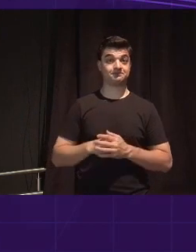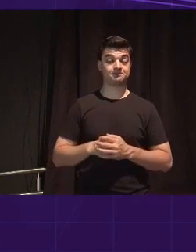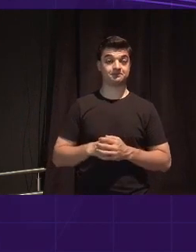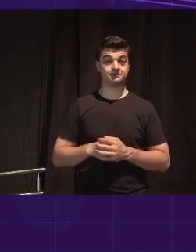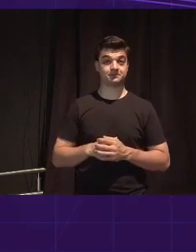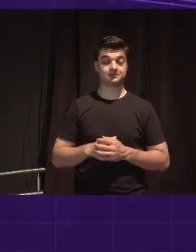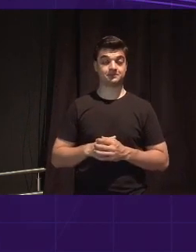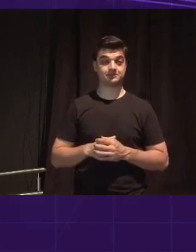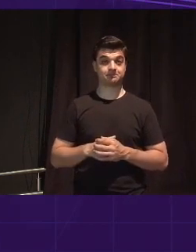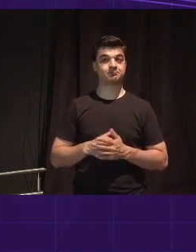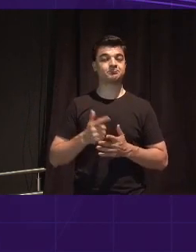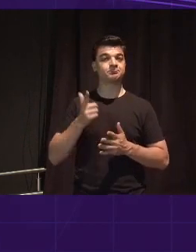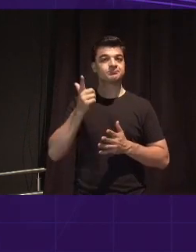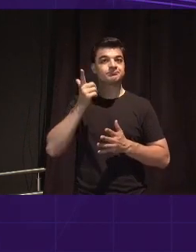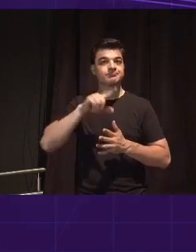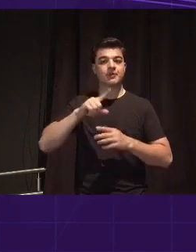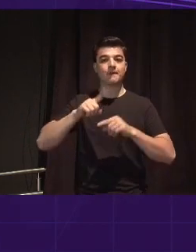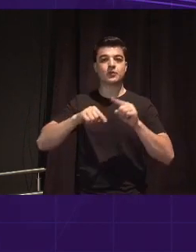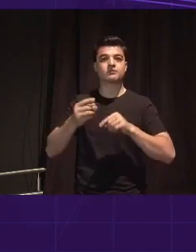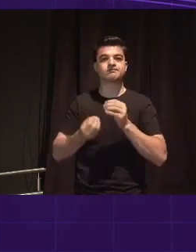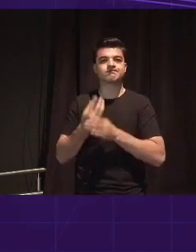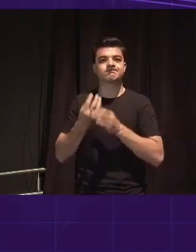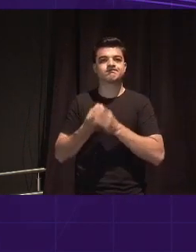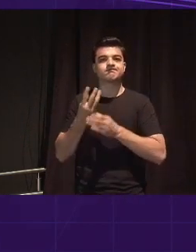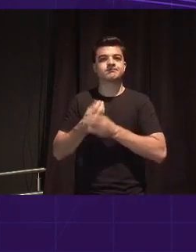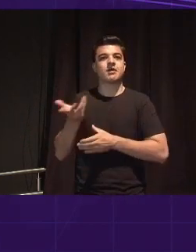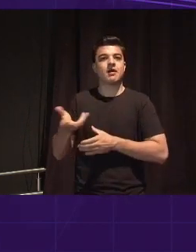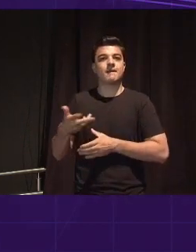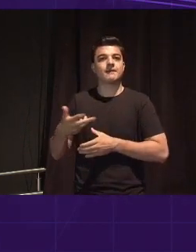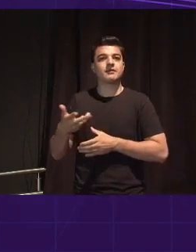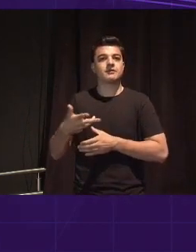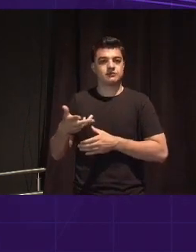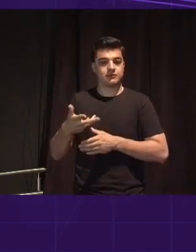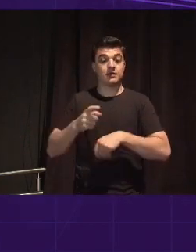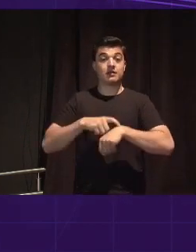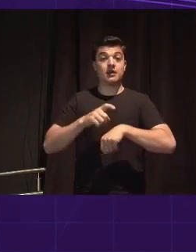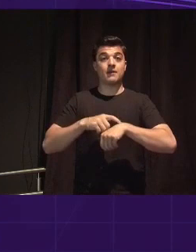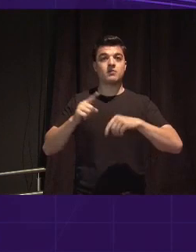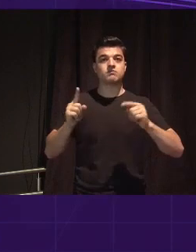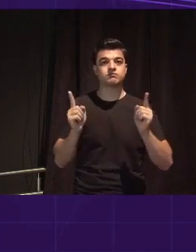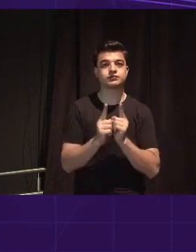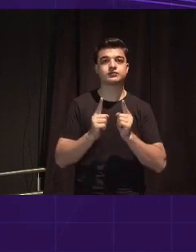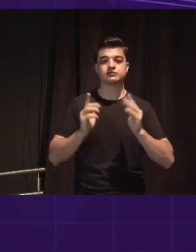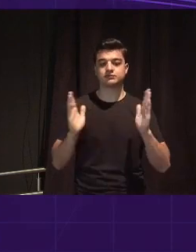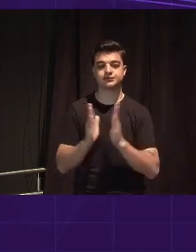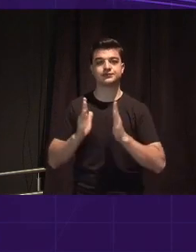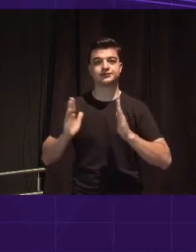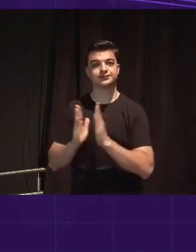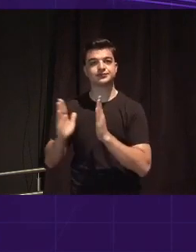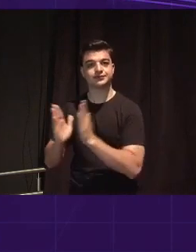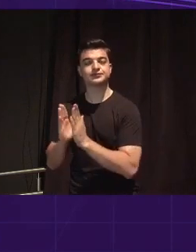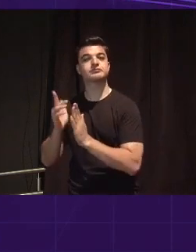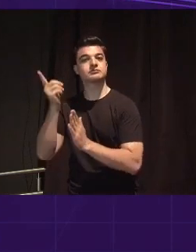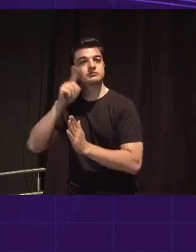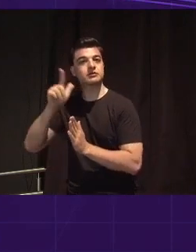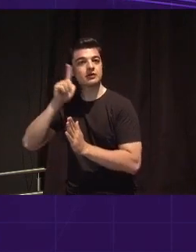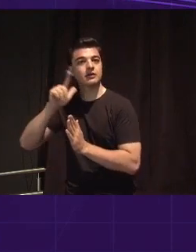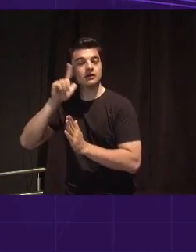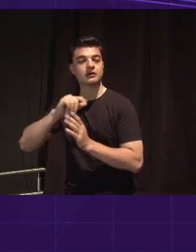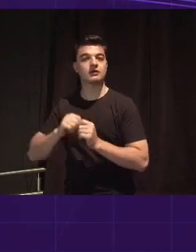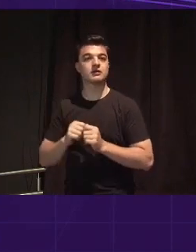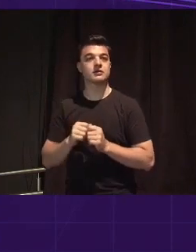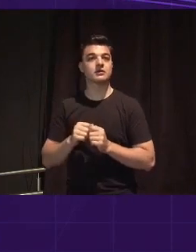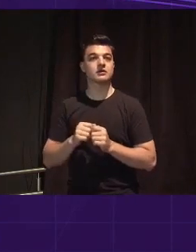mais rápidas, né? A gente reduziu consideravelmente o lead time das nossas iniciativas, e quando eu falo iniciativa, eu estou falando